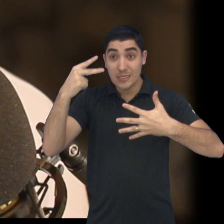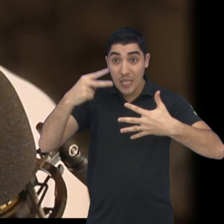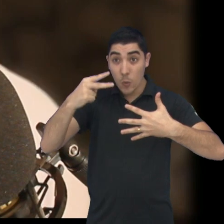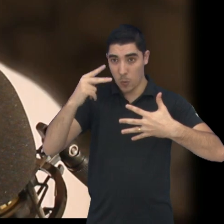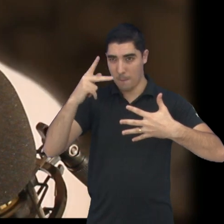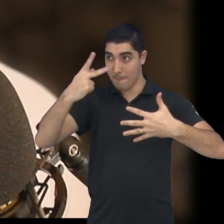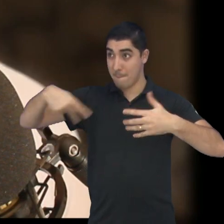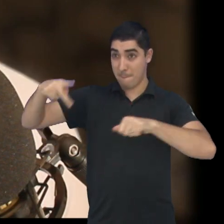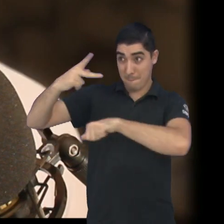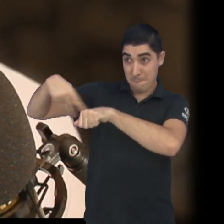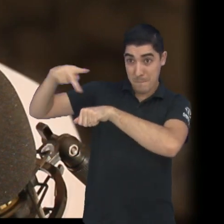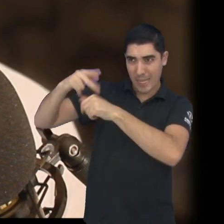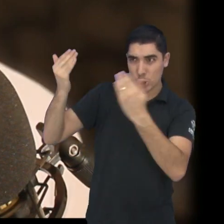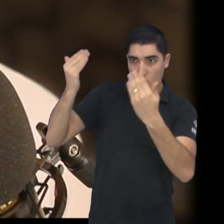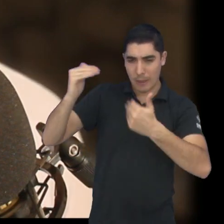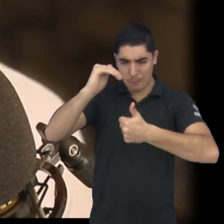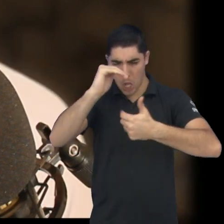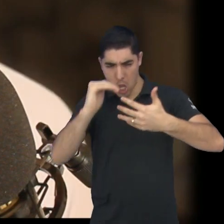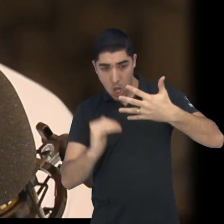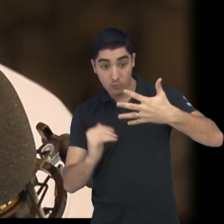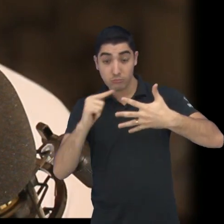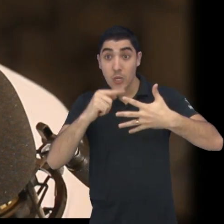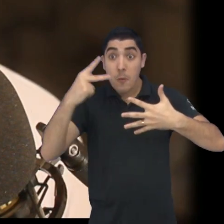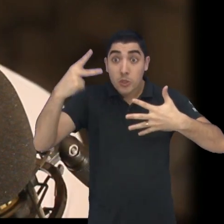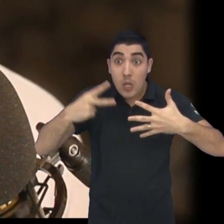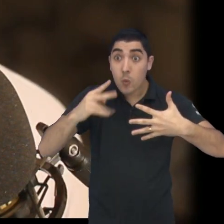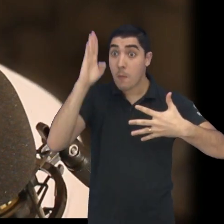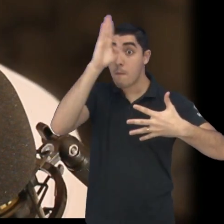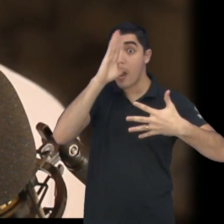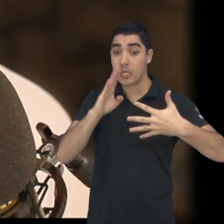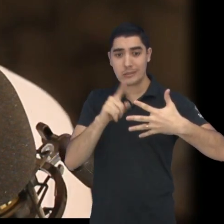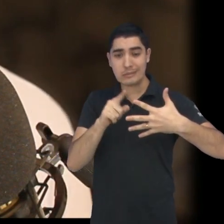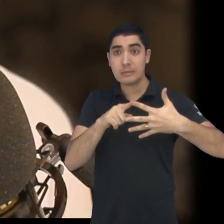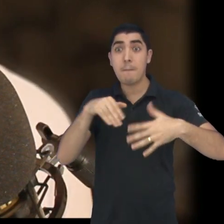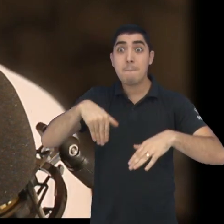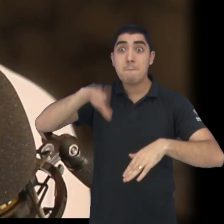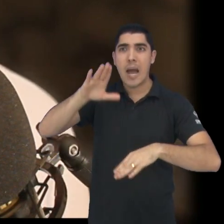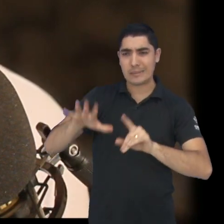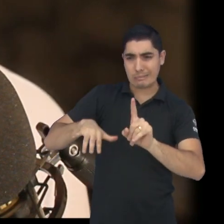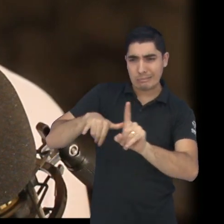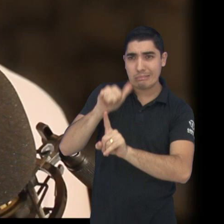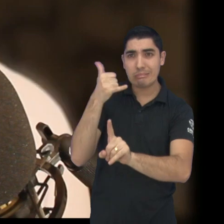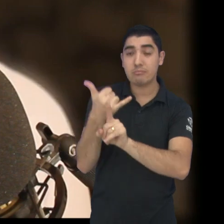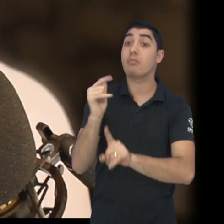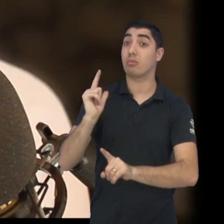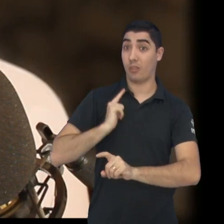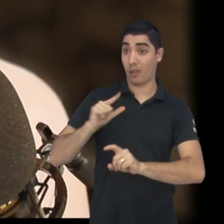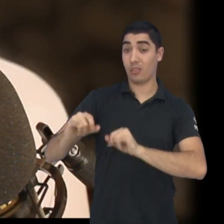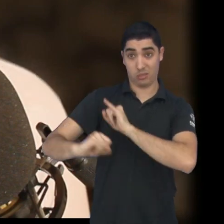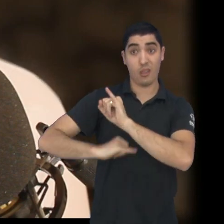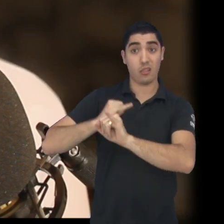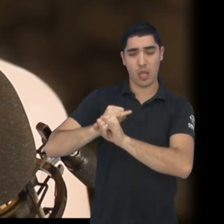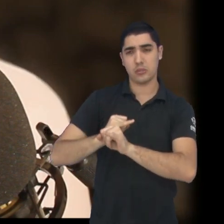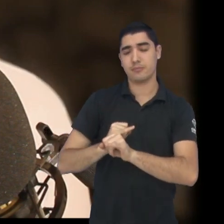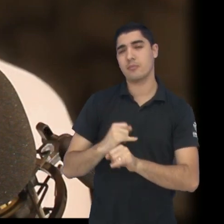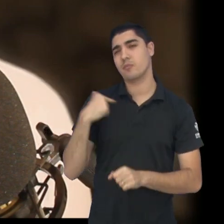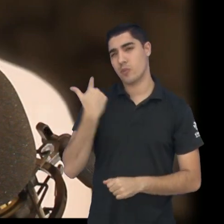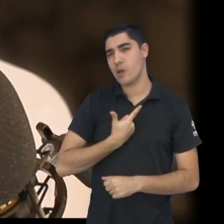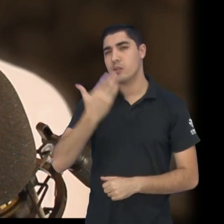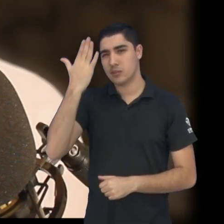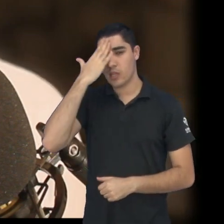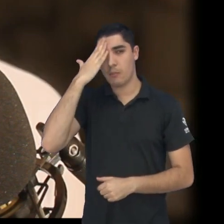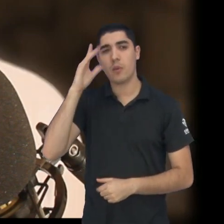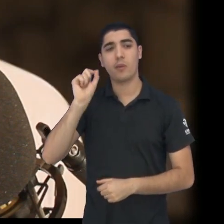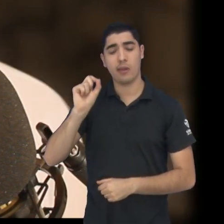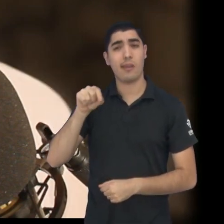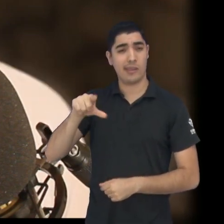né? É muito comum quando eu entro dentro de escolas, os diretores, coordenadores, sempre tem uma lista enorme de